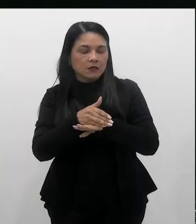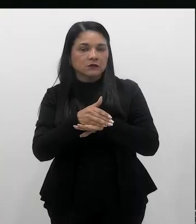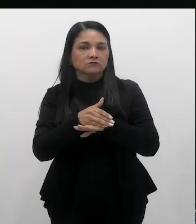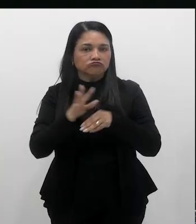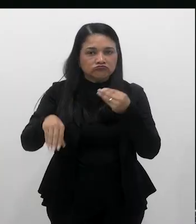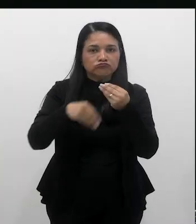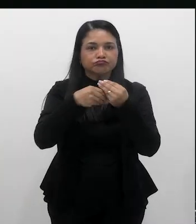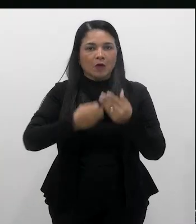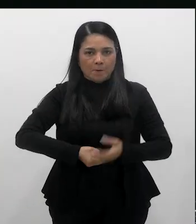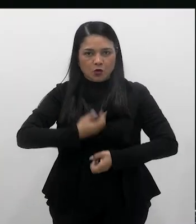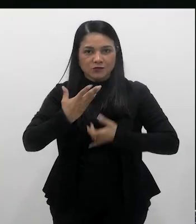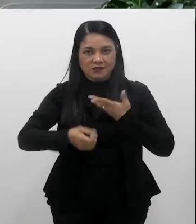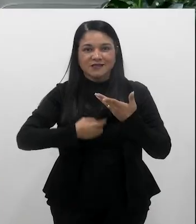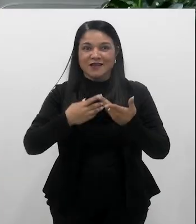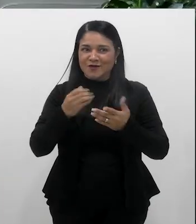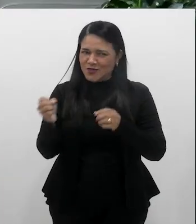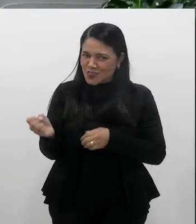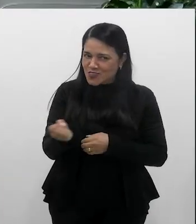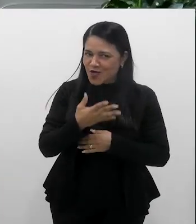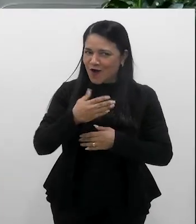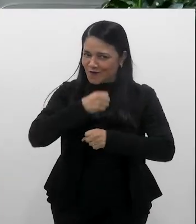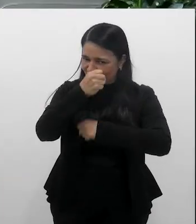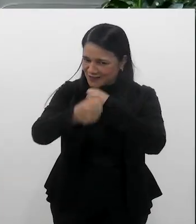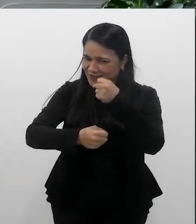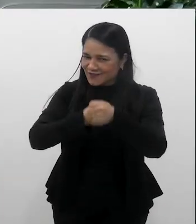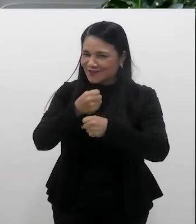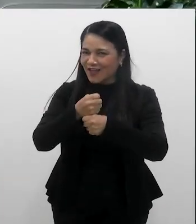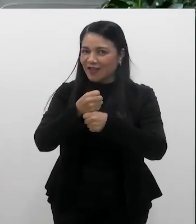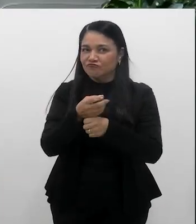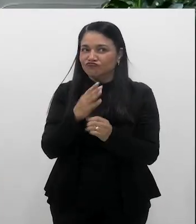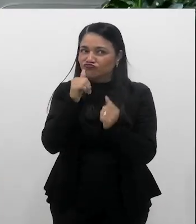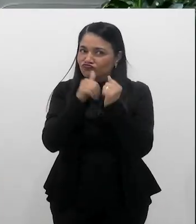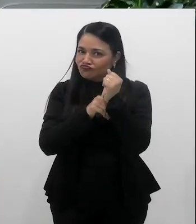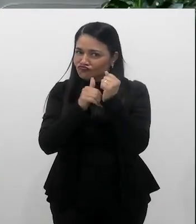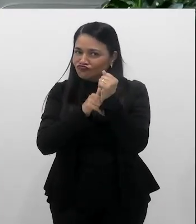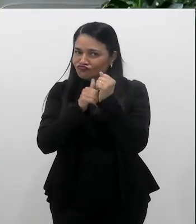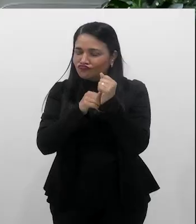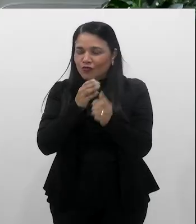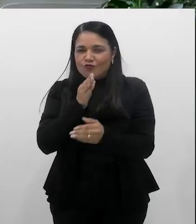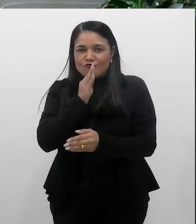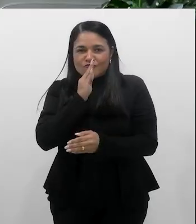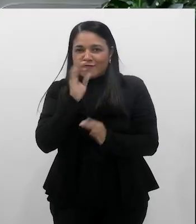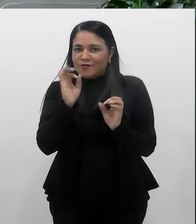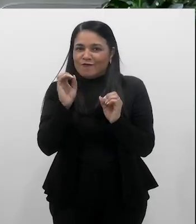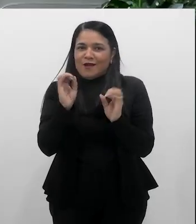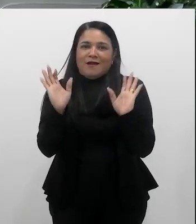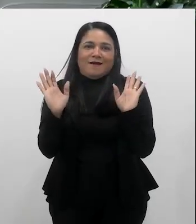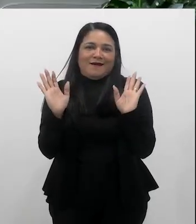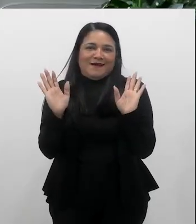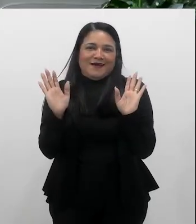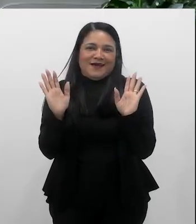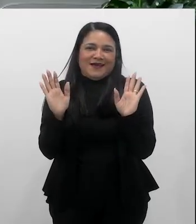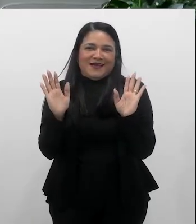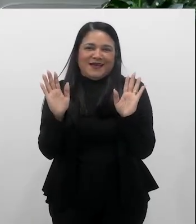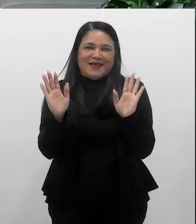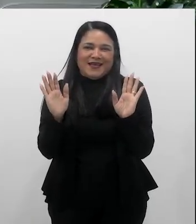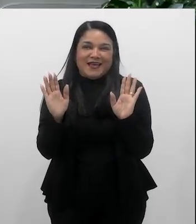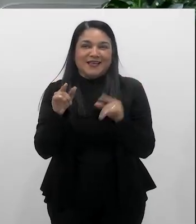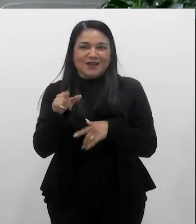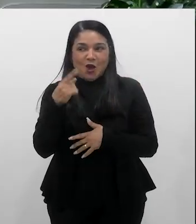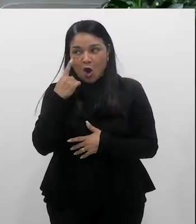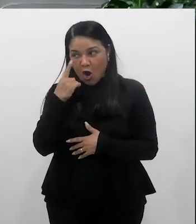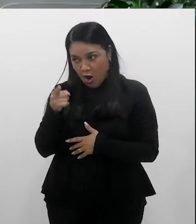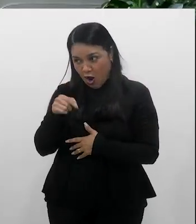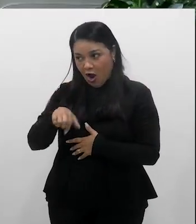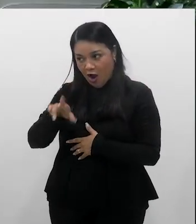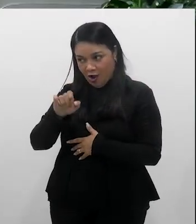vem coisa nova também aí. Que bom. Por ano que vem, tá? Eu não ia falar, estava no segredo. Que bom, que bom. No segredo. Que bom. A